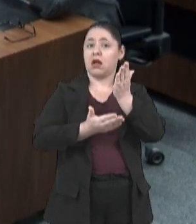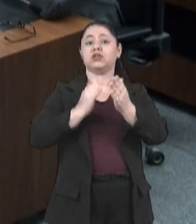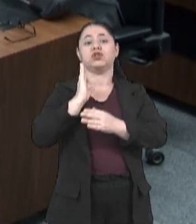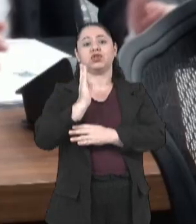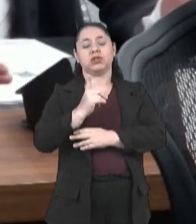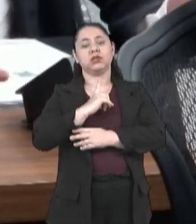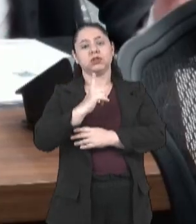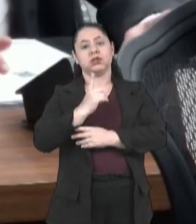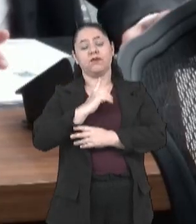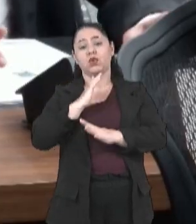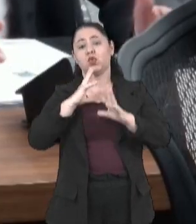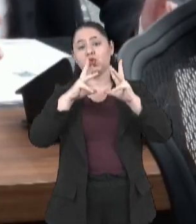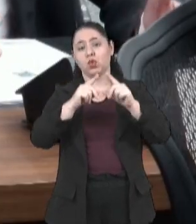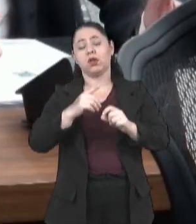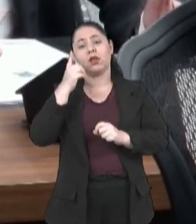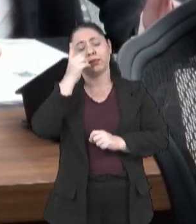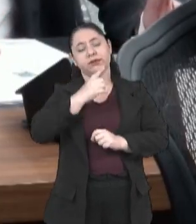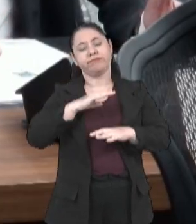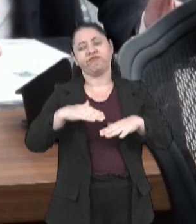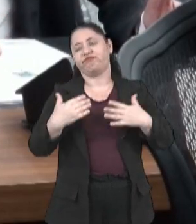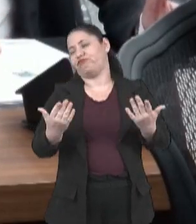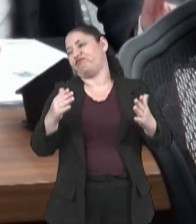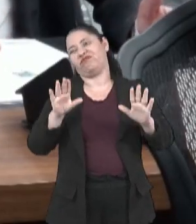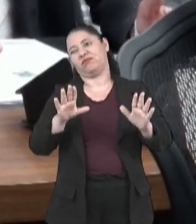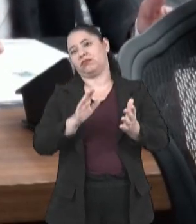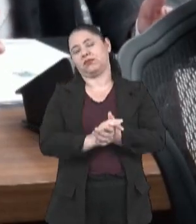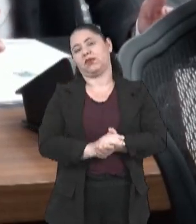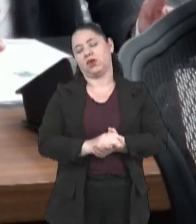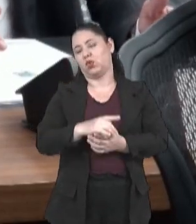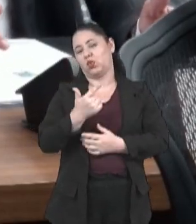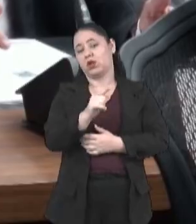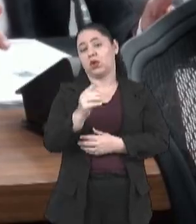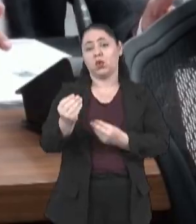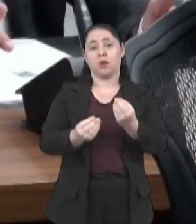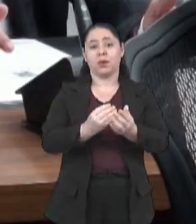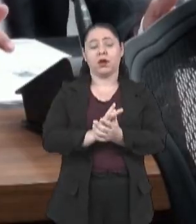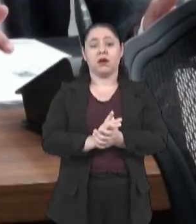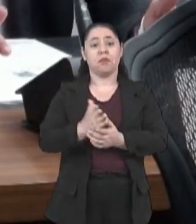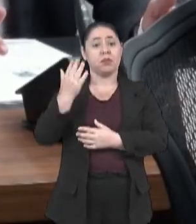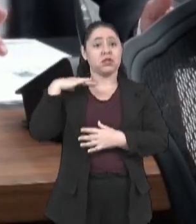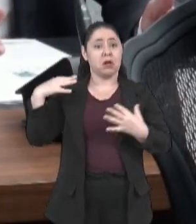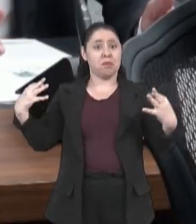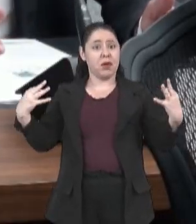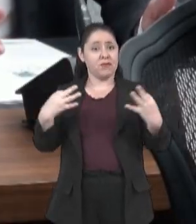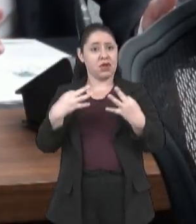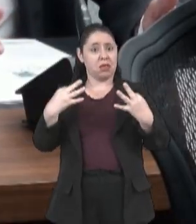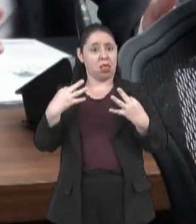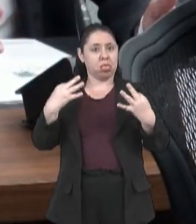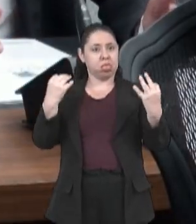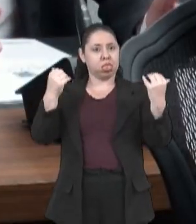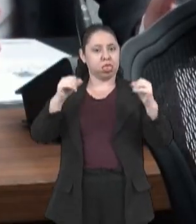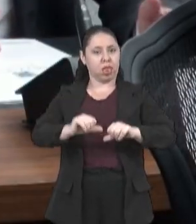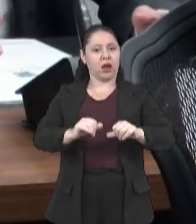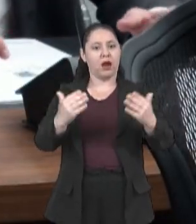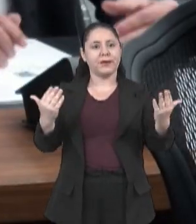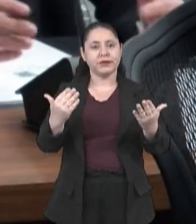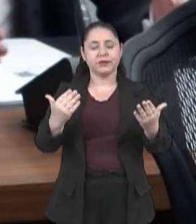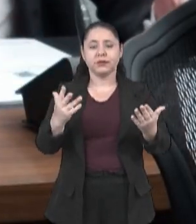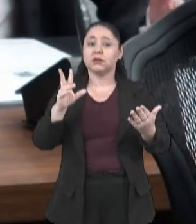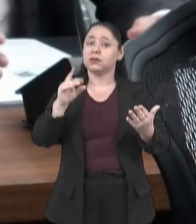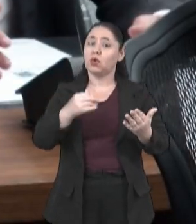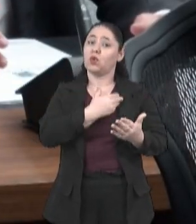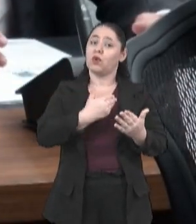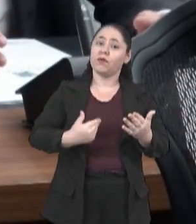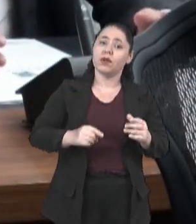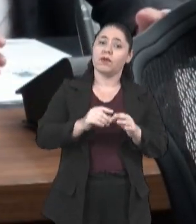nós, todos os deputados aqui. Então, assim, não dá para dizer que tudo que era ótimo agora, de repente, ficou horrível. Não, o